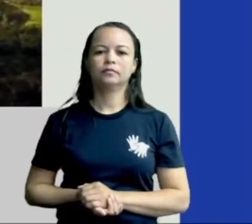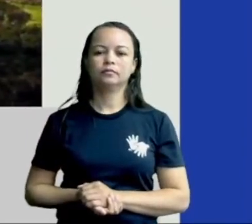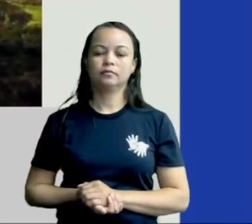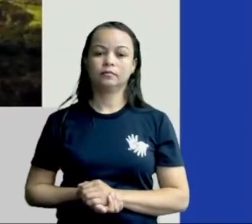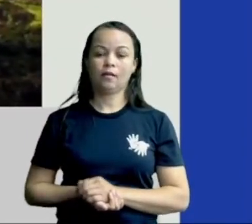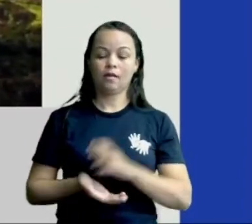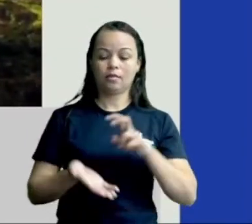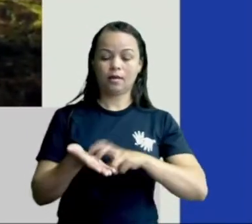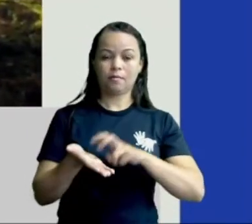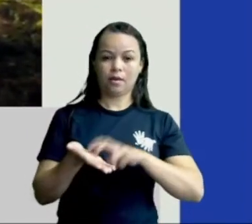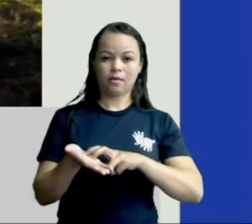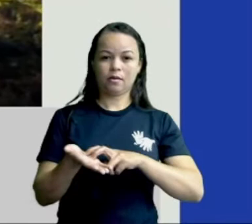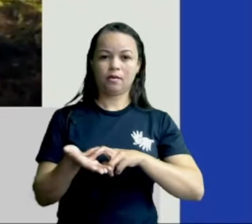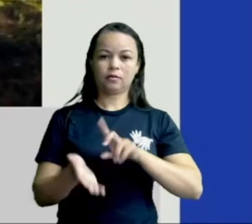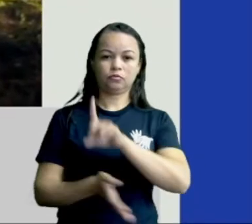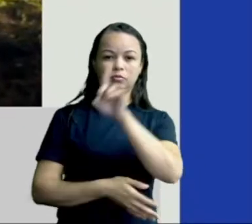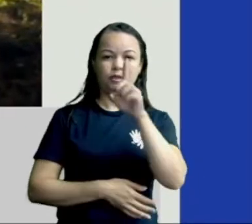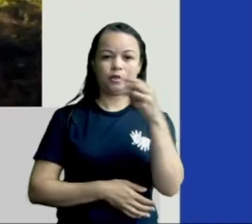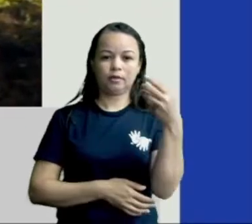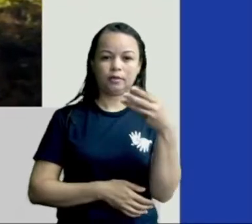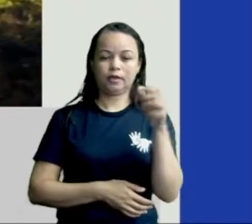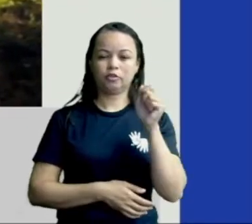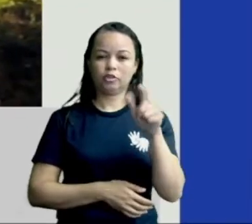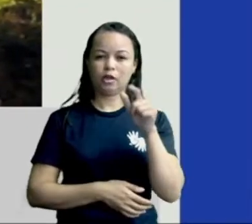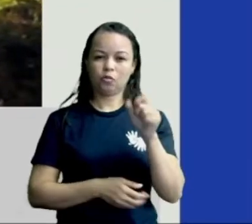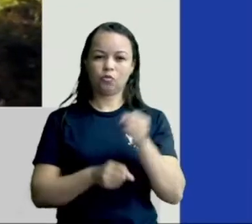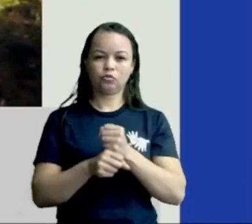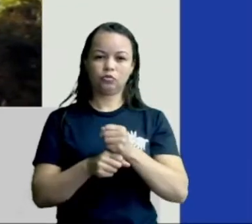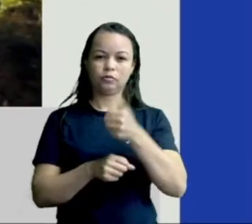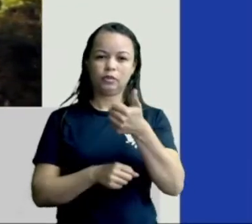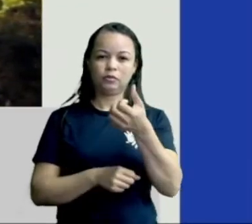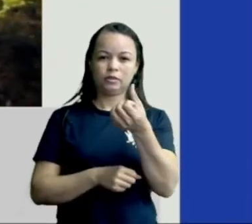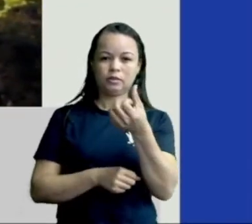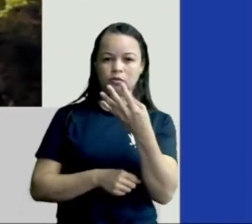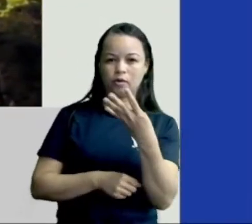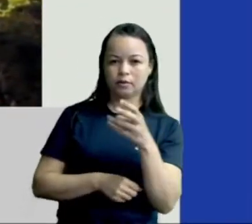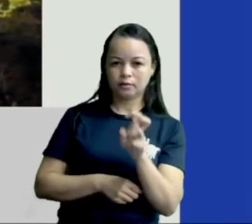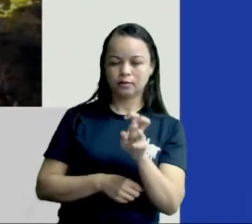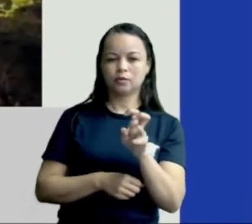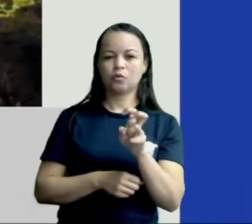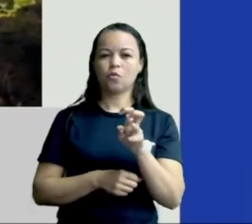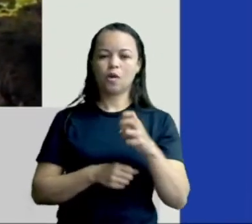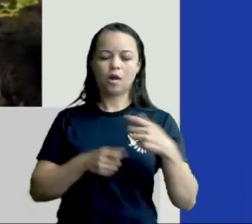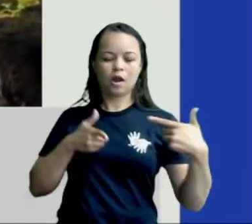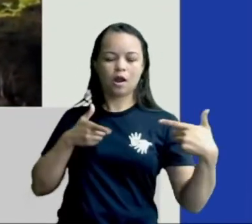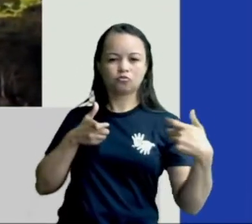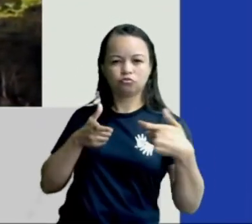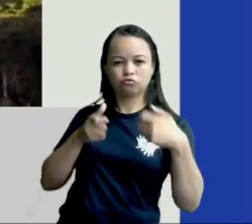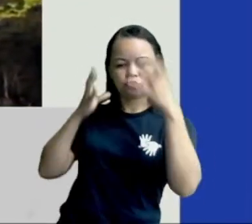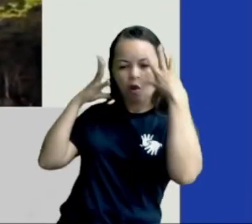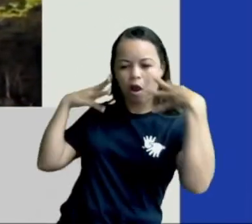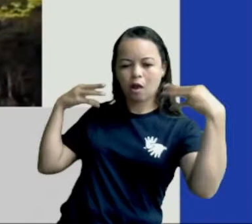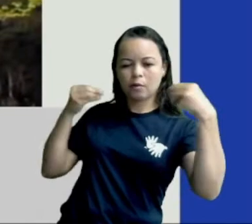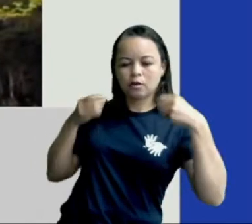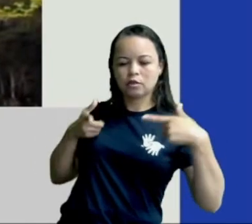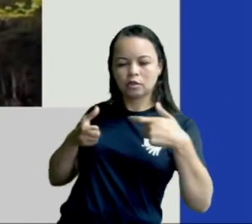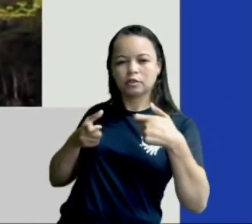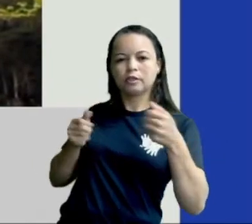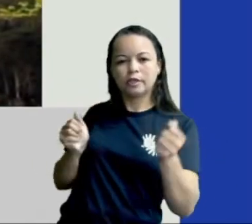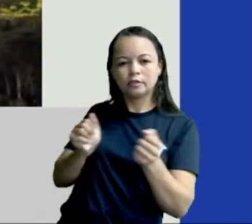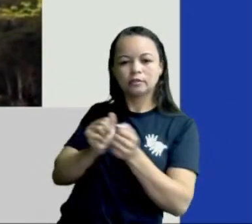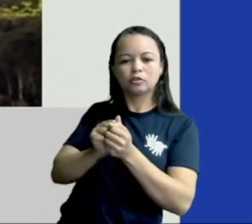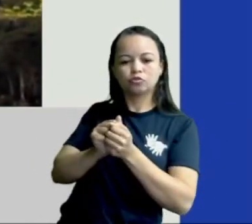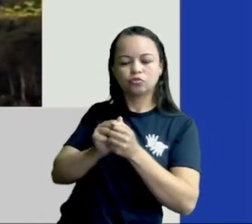Na manhã de 3 de agosto de 1645, as tropas holandesas, que tinham à frente uma multidão de índios